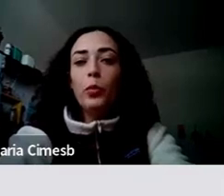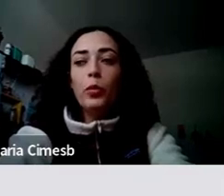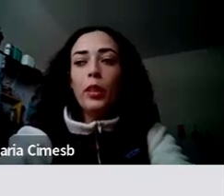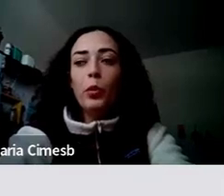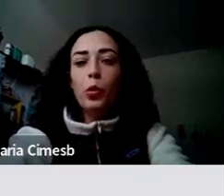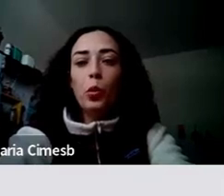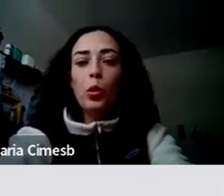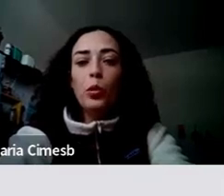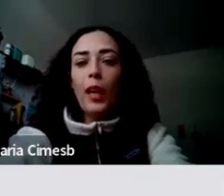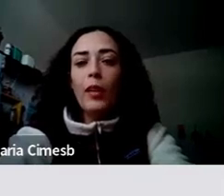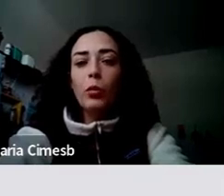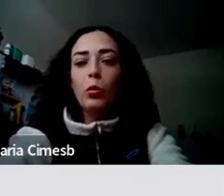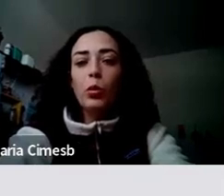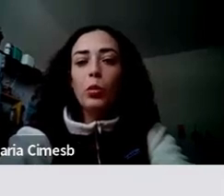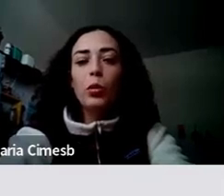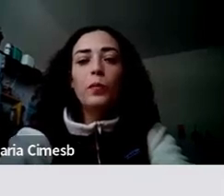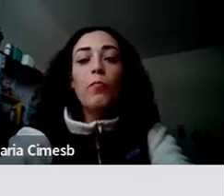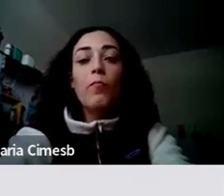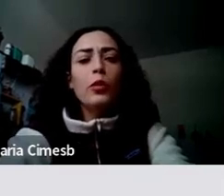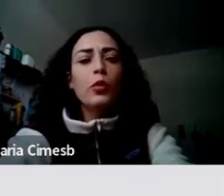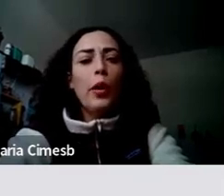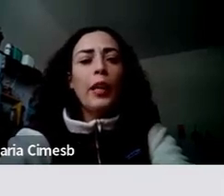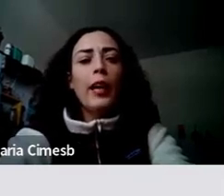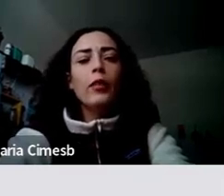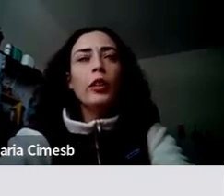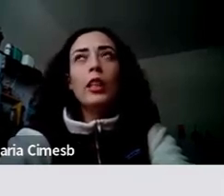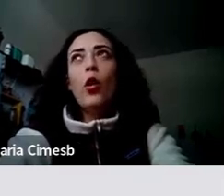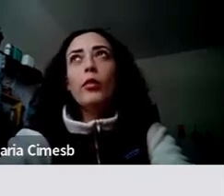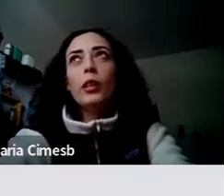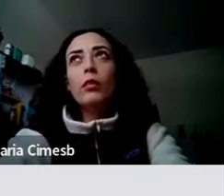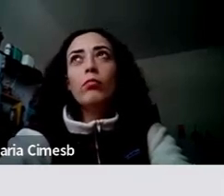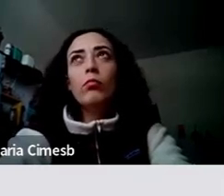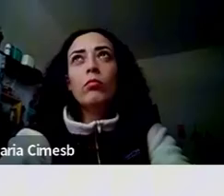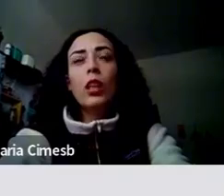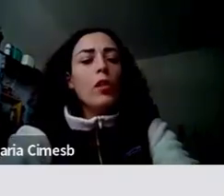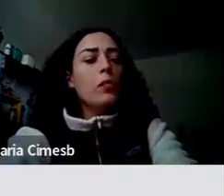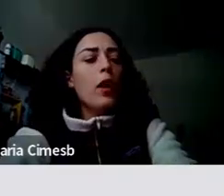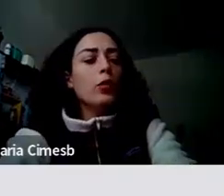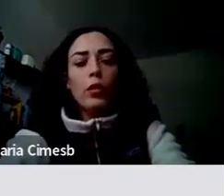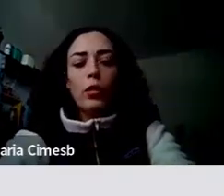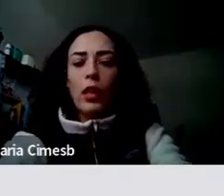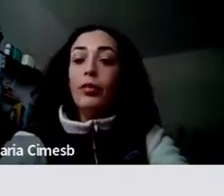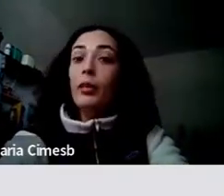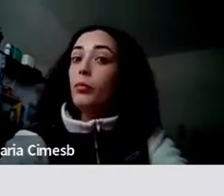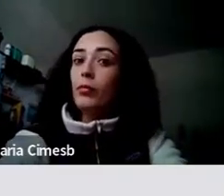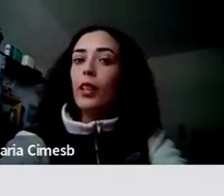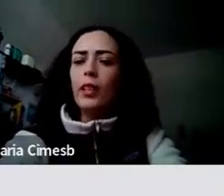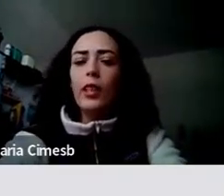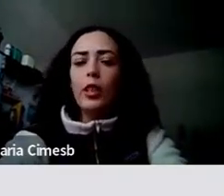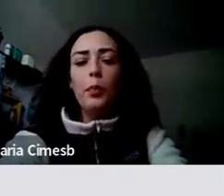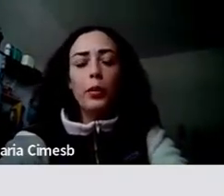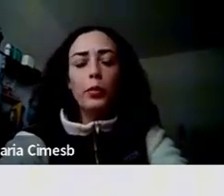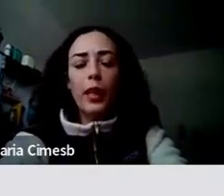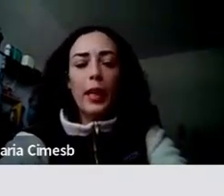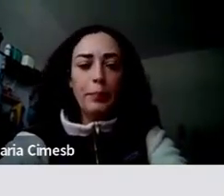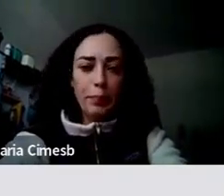Professora, pergunta para o Júlio, que era o aluno surdo, como ele sonha quando ele dorme? Como é o sonho dele? Eu falei,